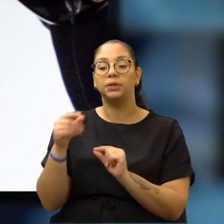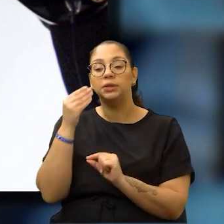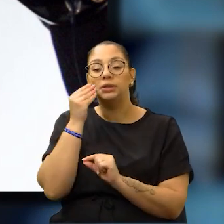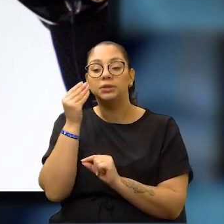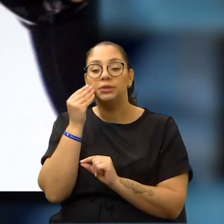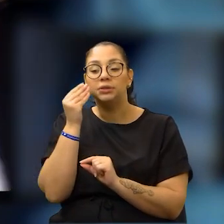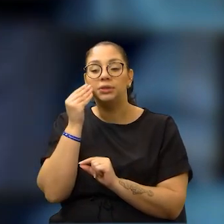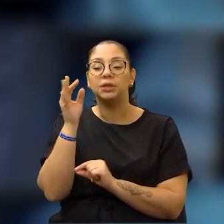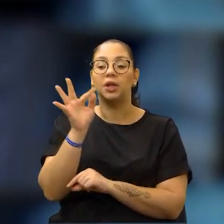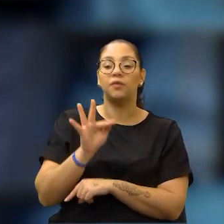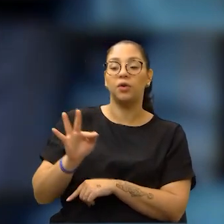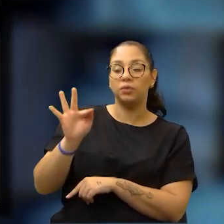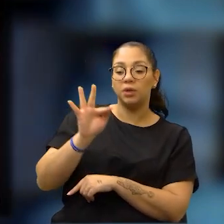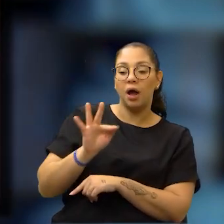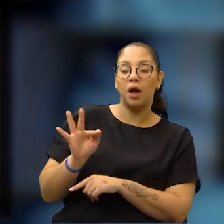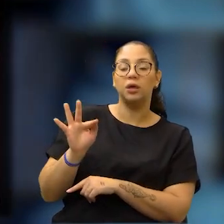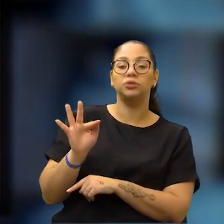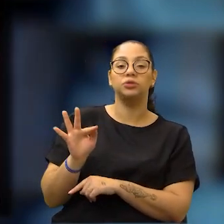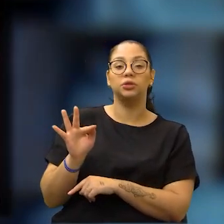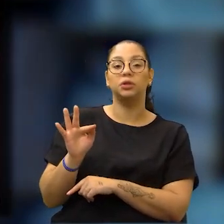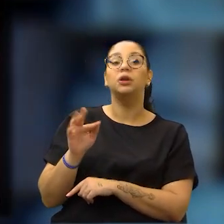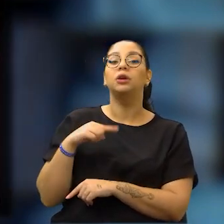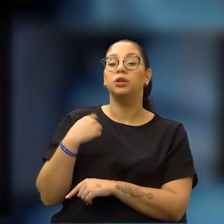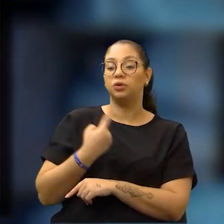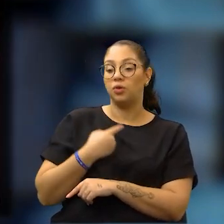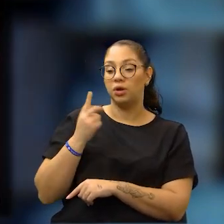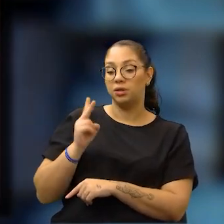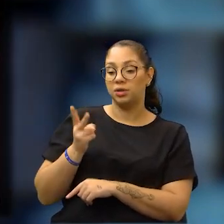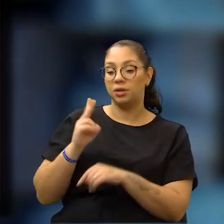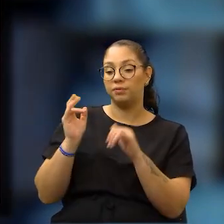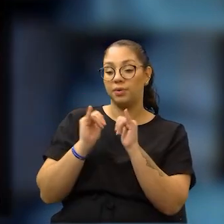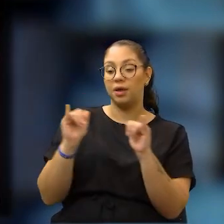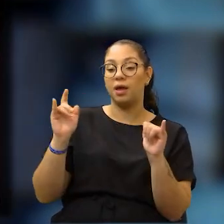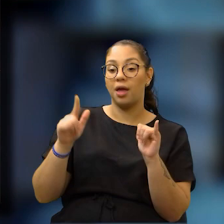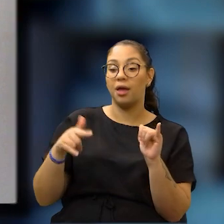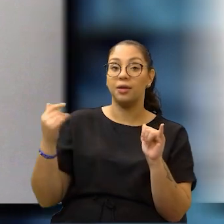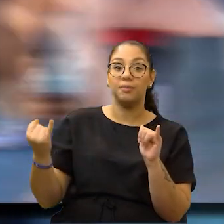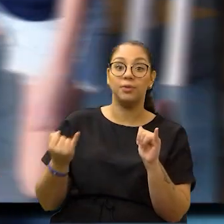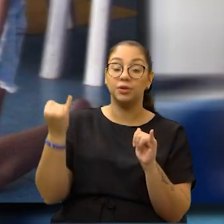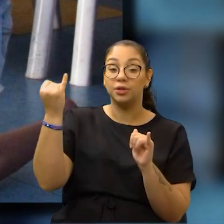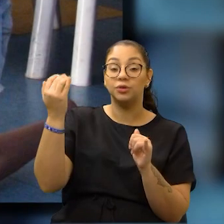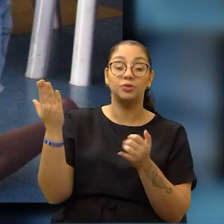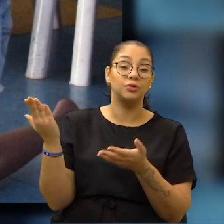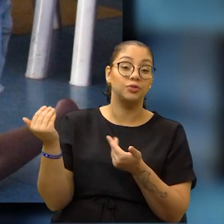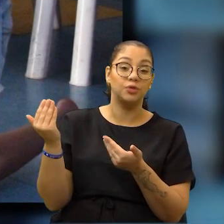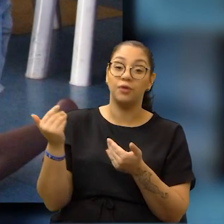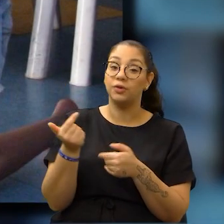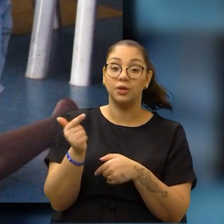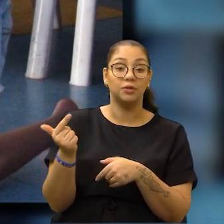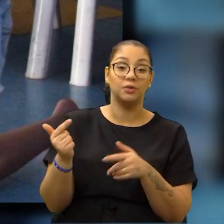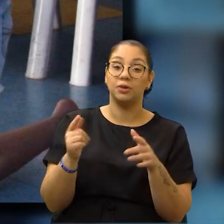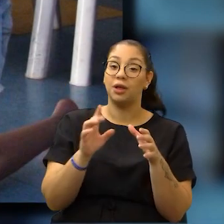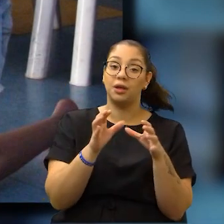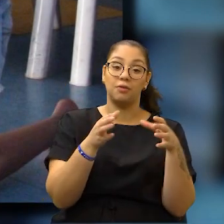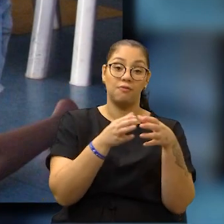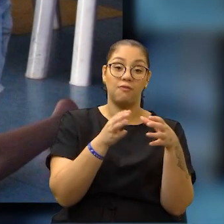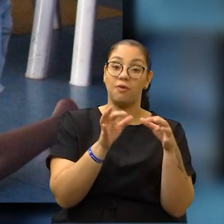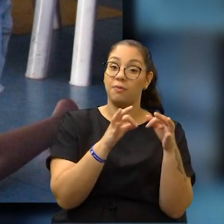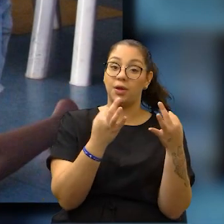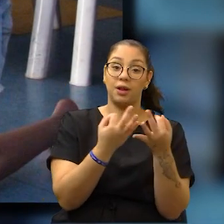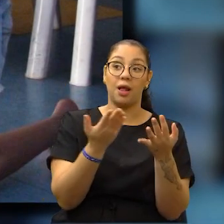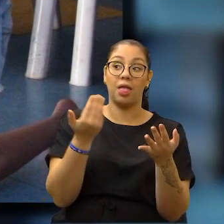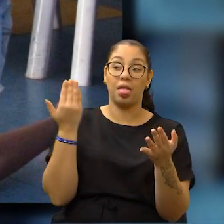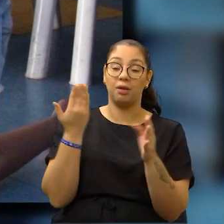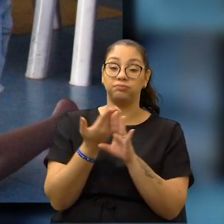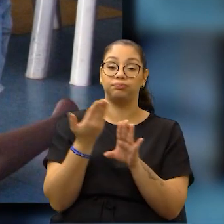realmente tentarem uma faculdade, enfim. E a gente sempre fala, né, o quanto é importante, são jovens destituídos do poder